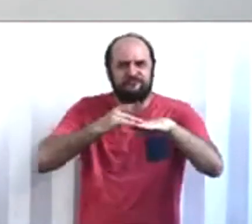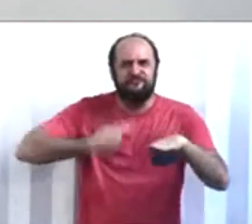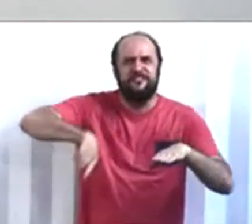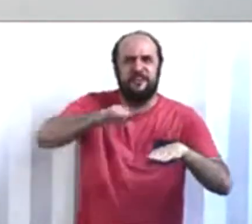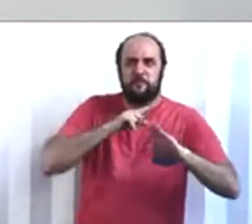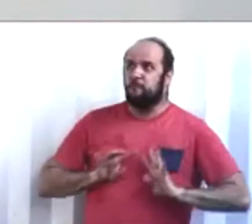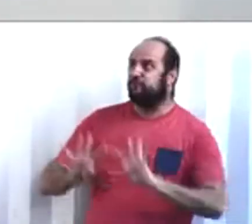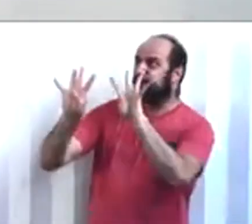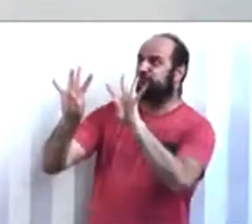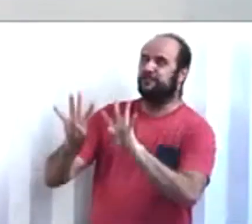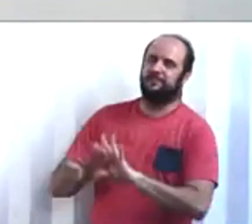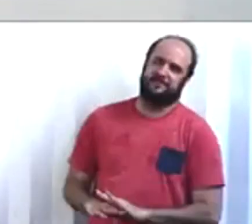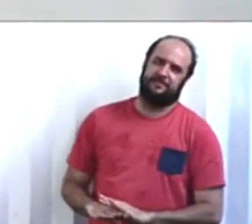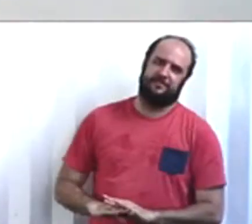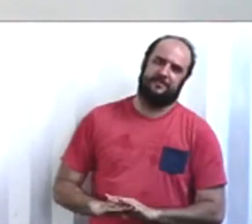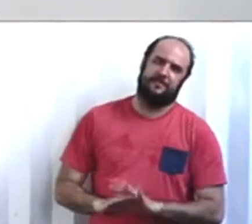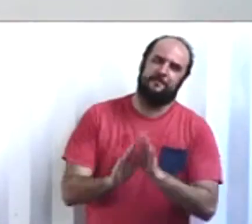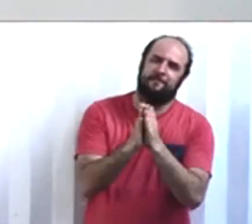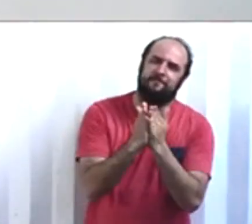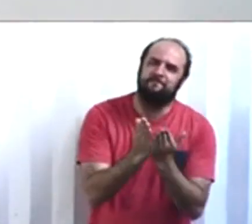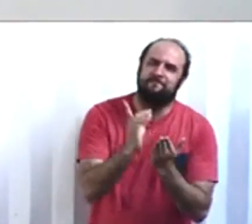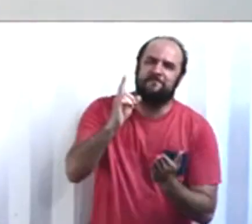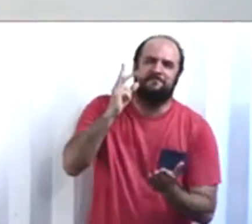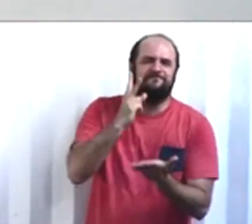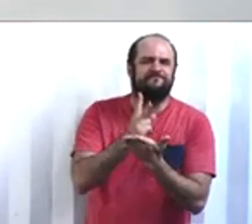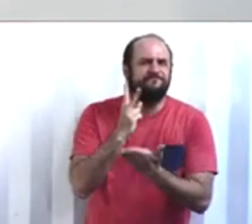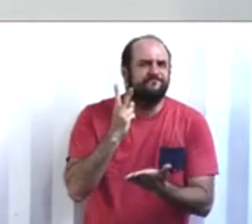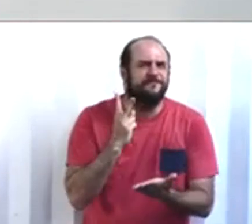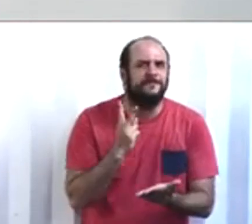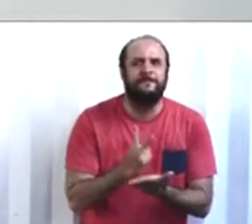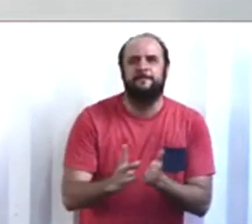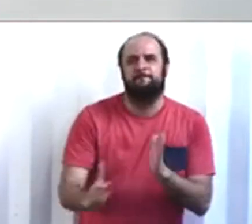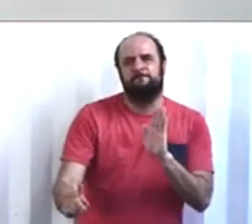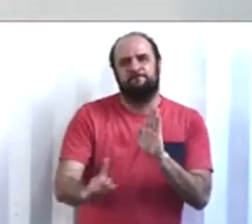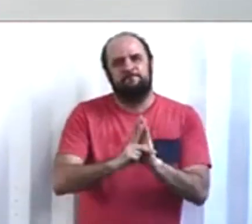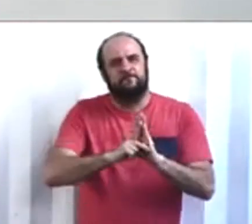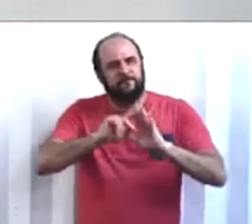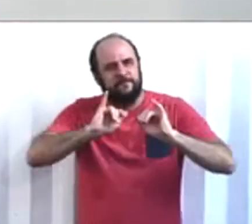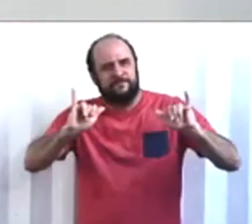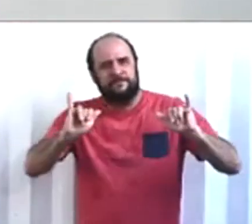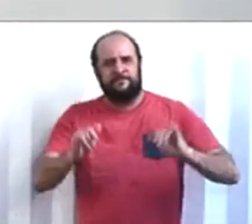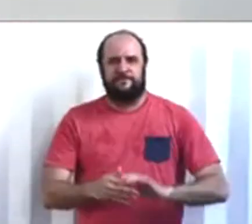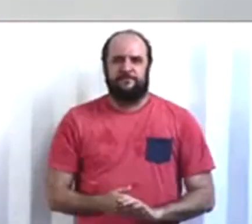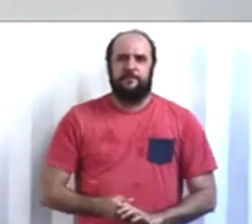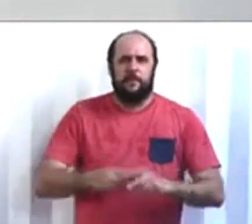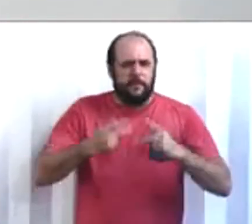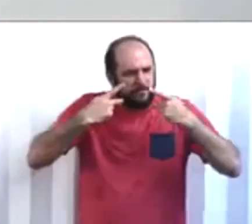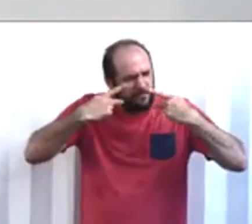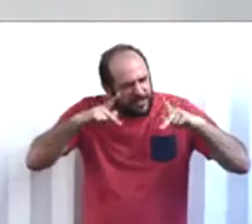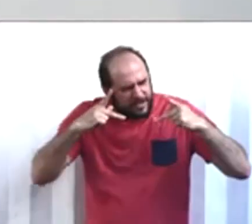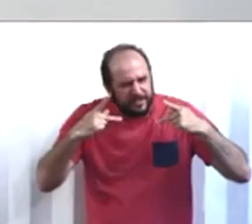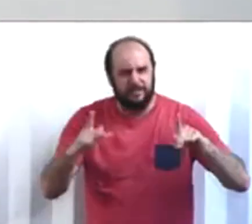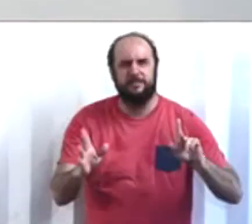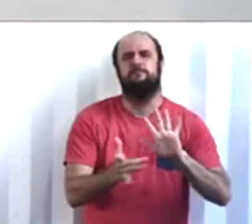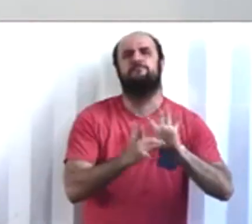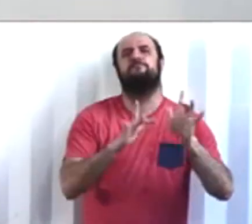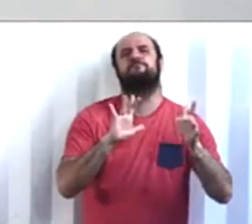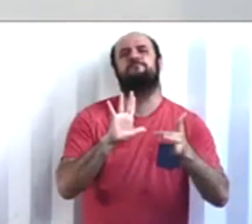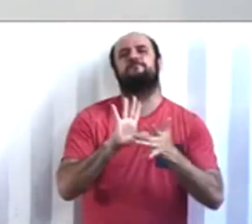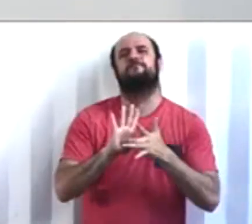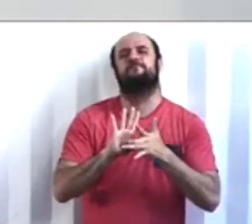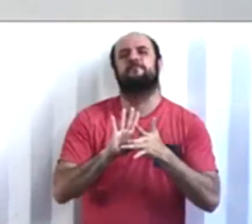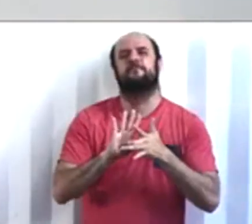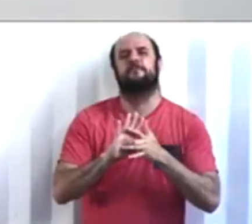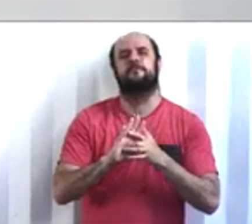Ele. A palavra de Deus sempre será a própria mensagem, a palavra de Deus, a pregação é Jesus.